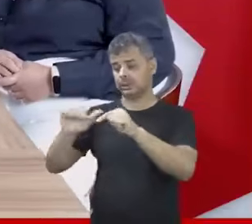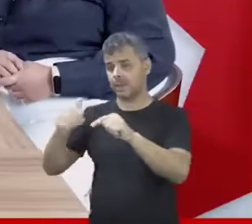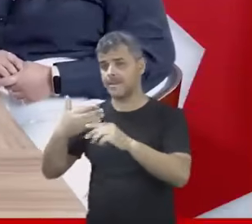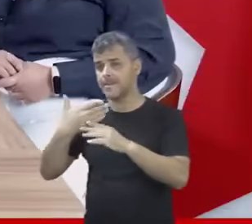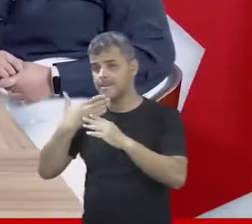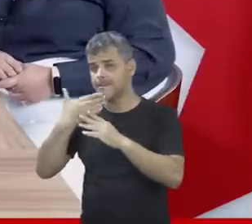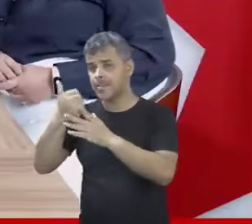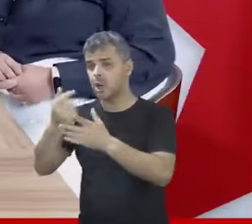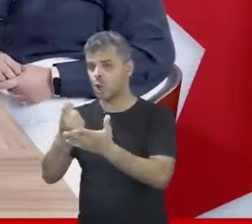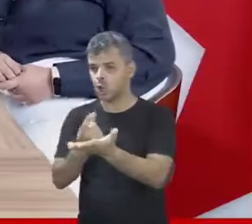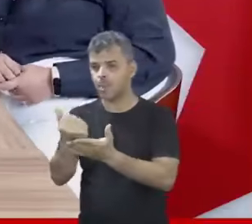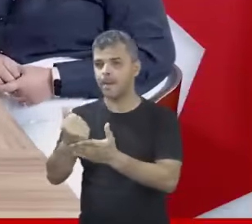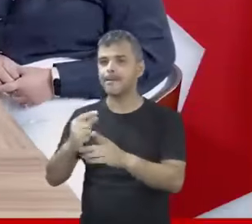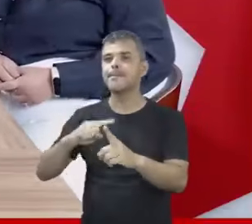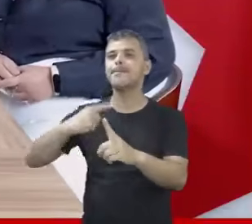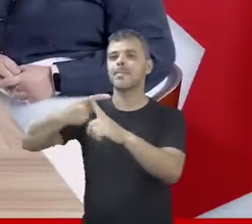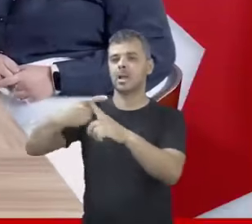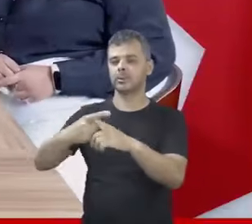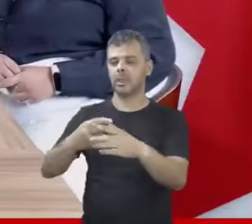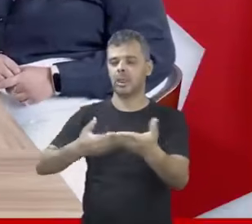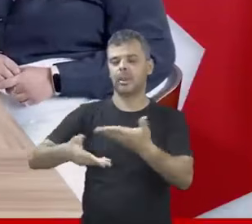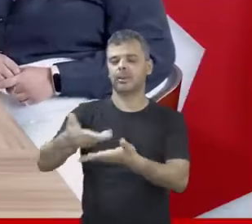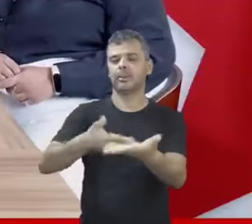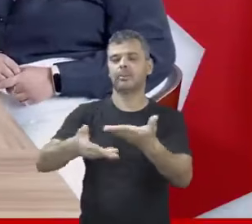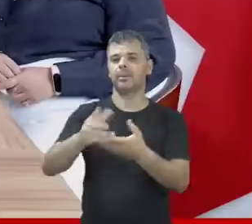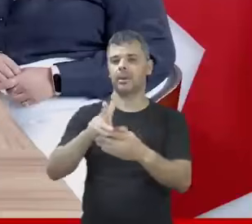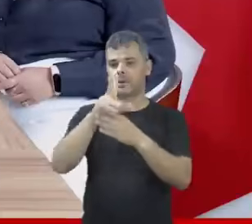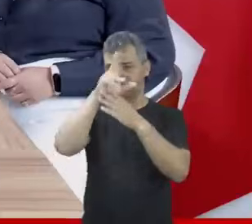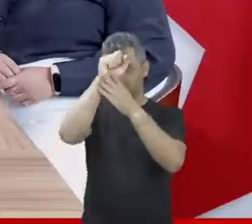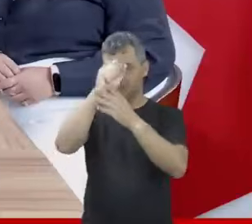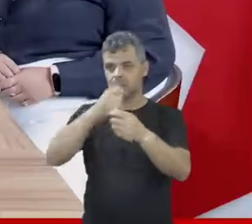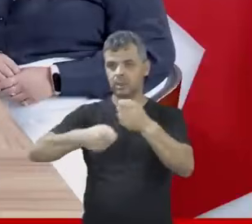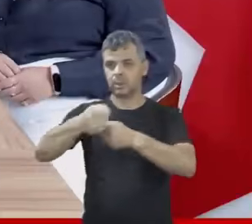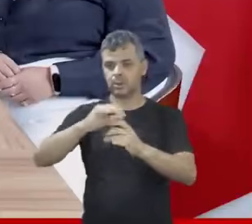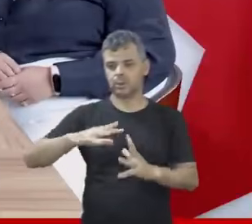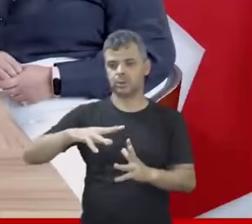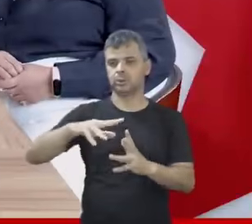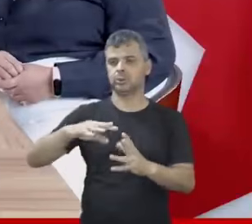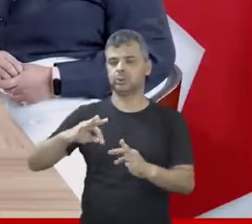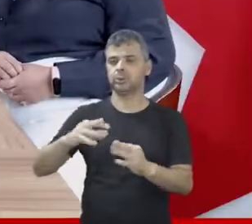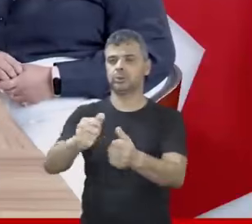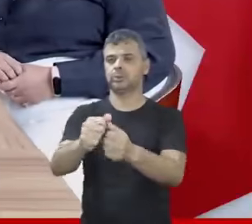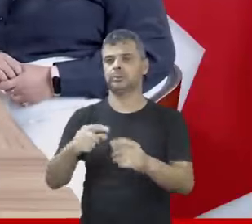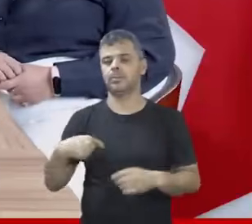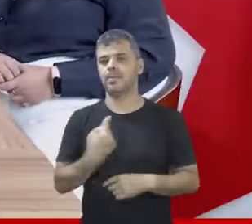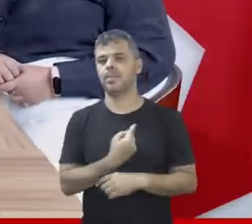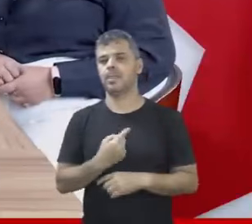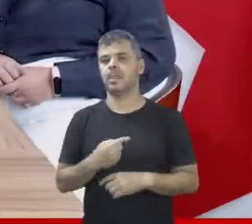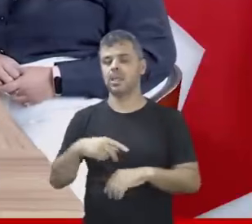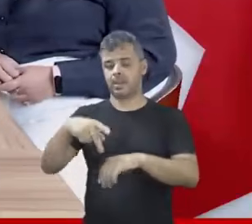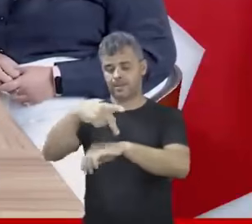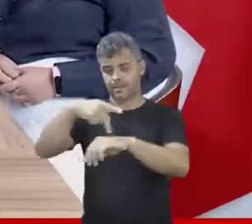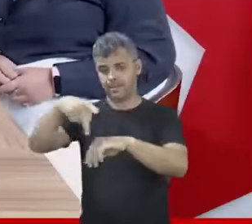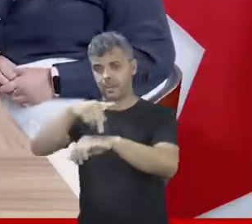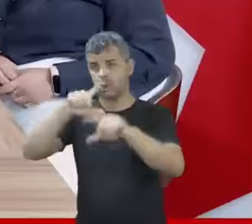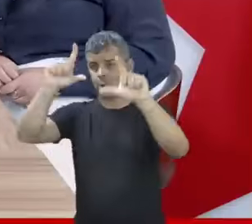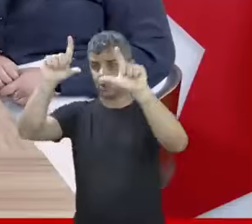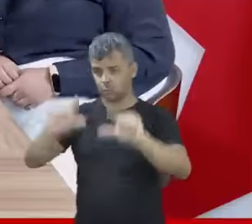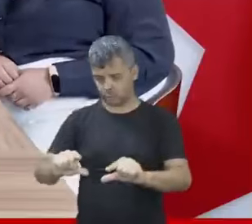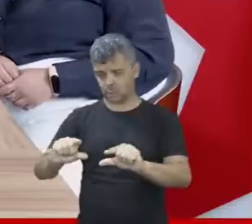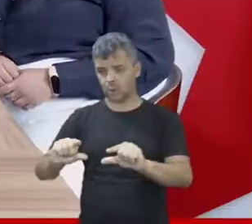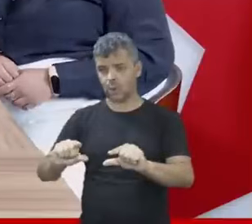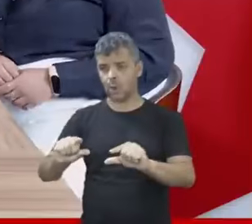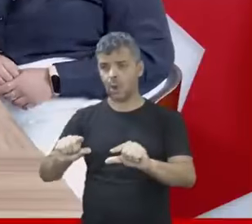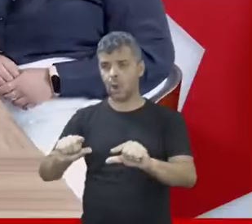melhor, consome mais, e movimenta aí o comércio e fortalece a nossa economia inteira. Além disso, né, esses países que reduziram a jornada